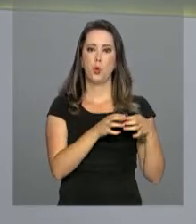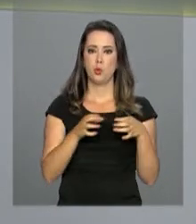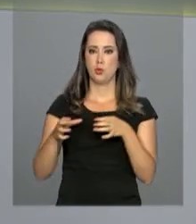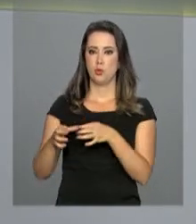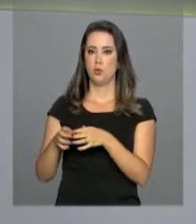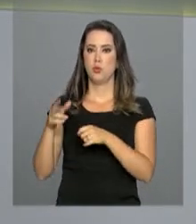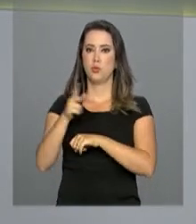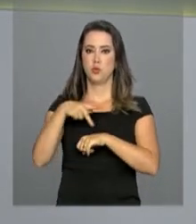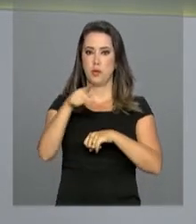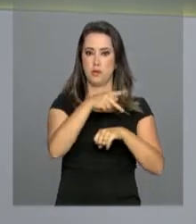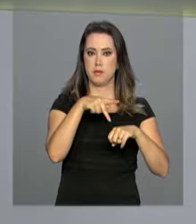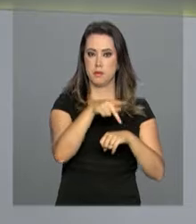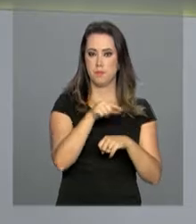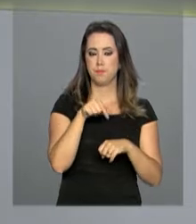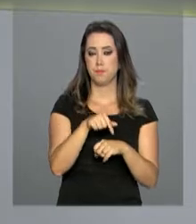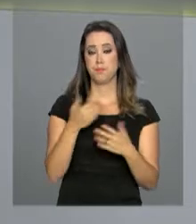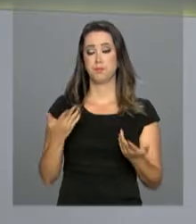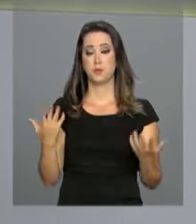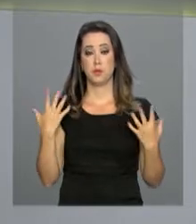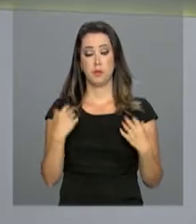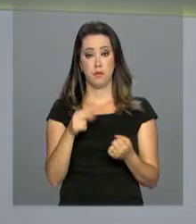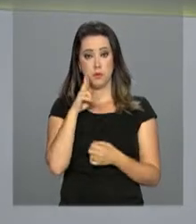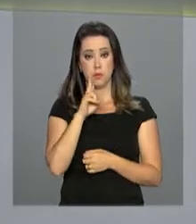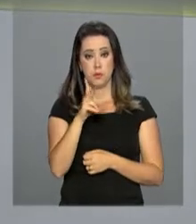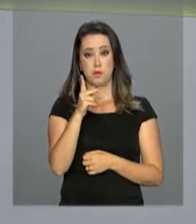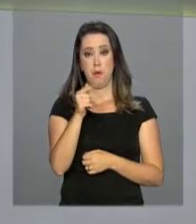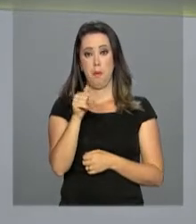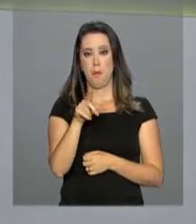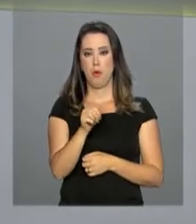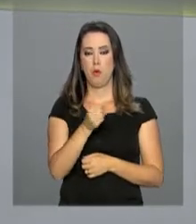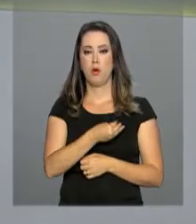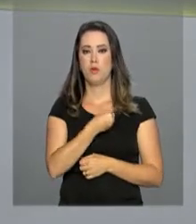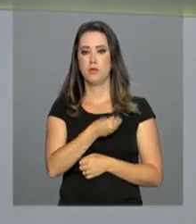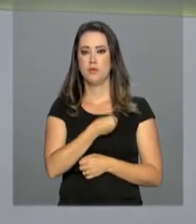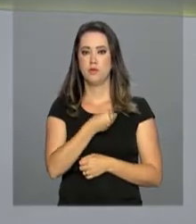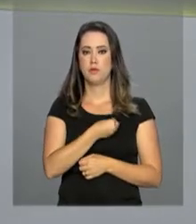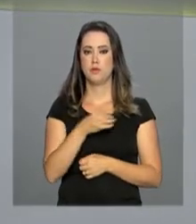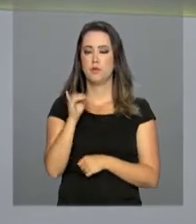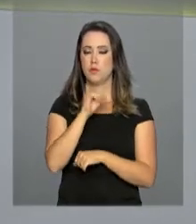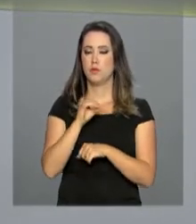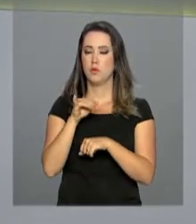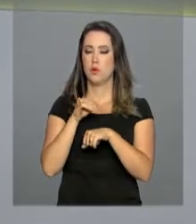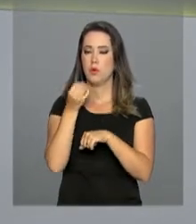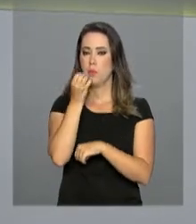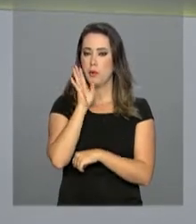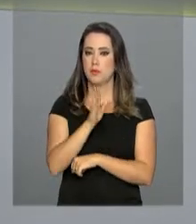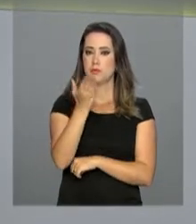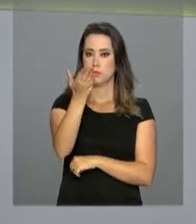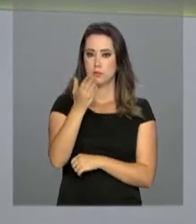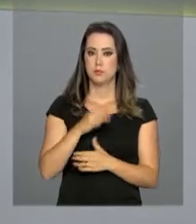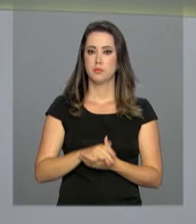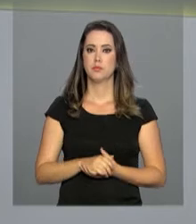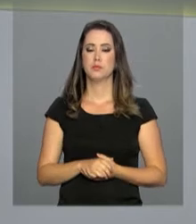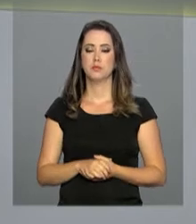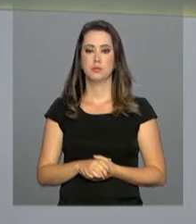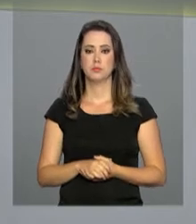é a repórter Paola de Orte, que conversa com a gente ao vivo. Olá, Paola, boa tarde para você.